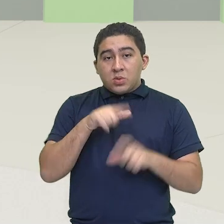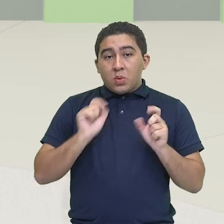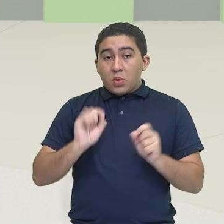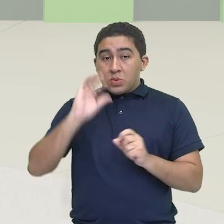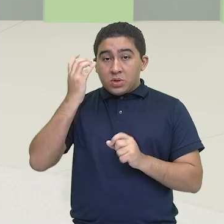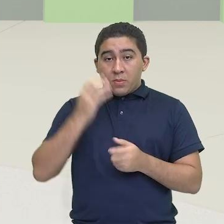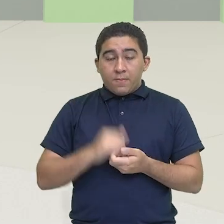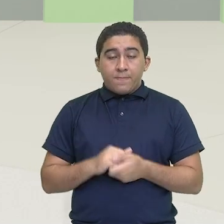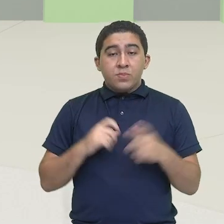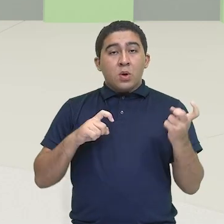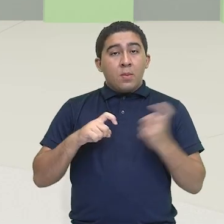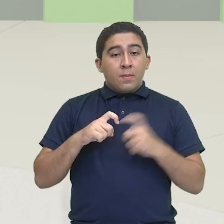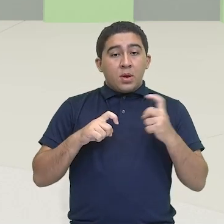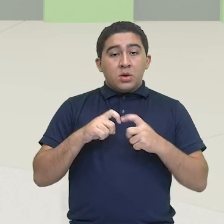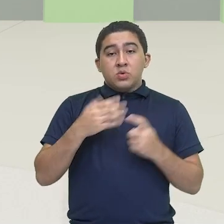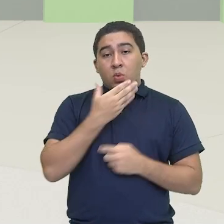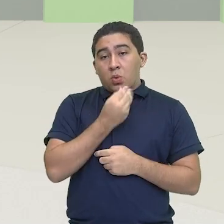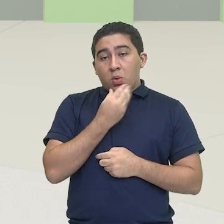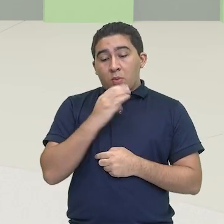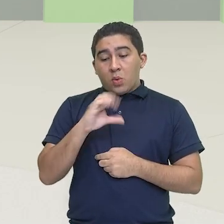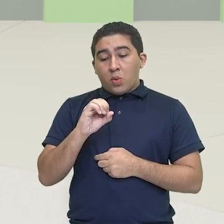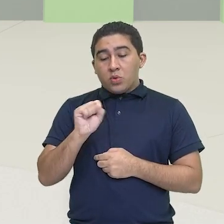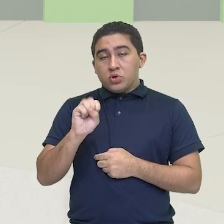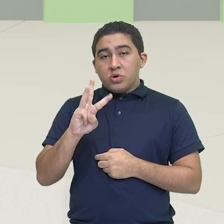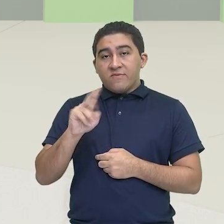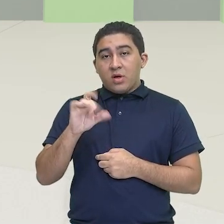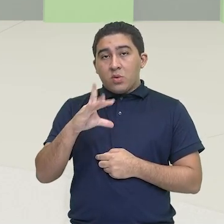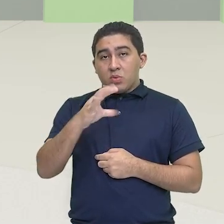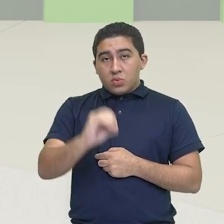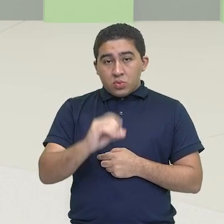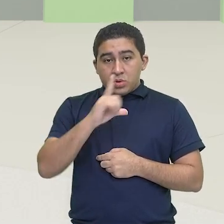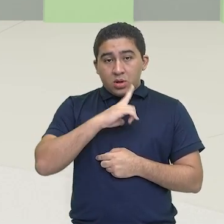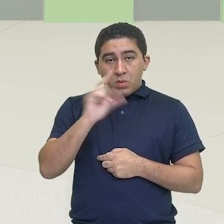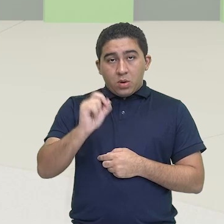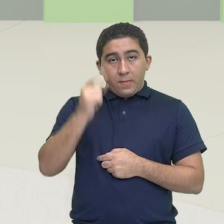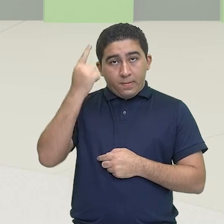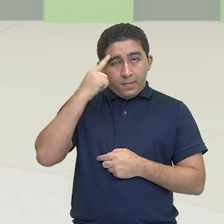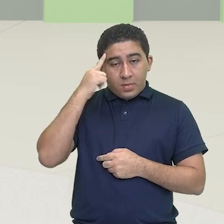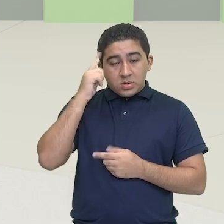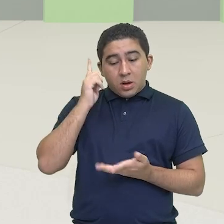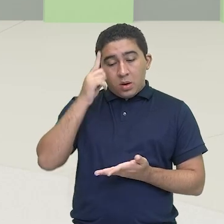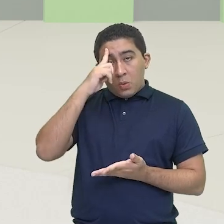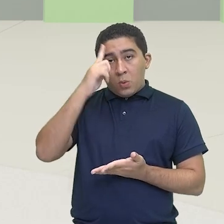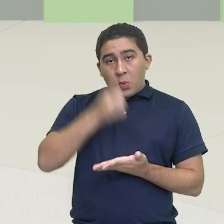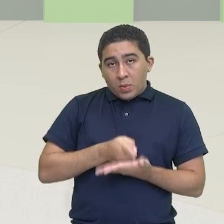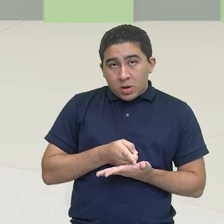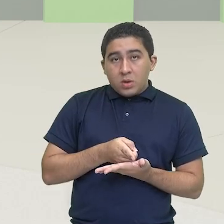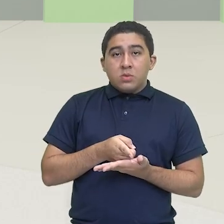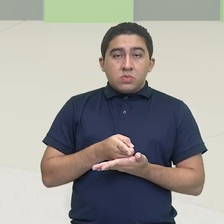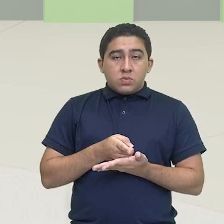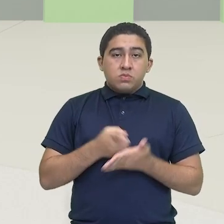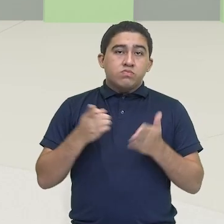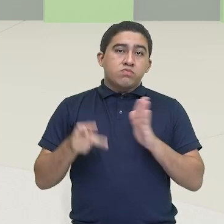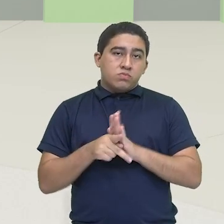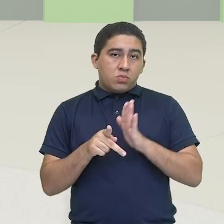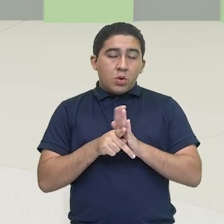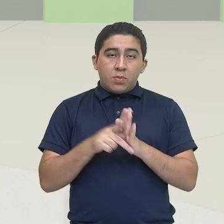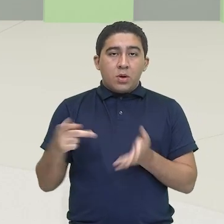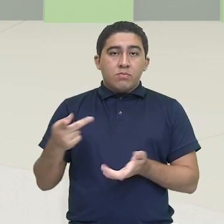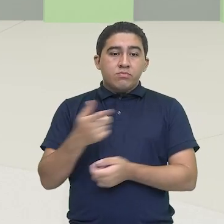o médico sanitarista Oswaldo Cruz determinou a obrigatoriedade da